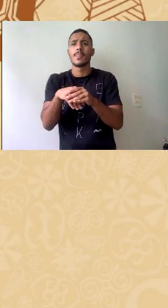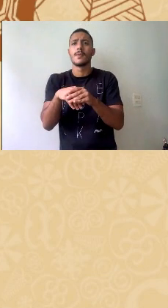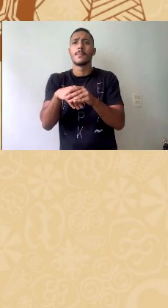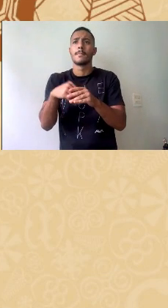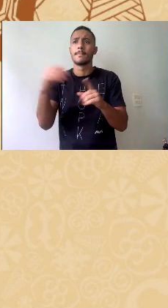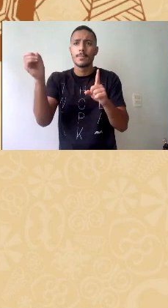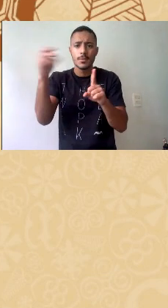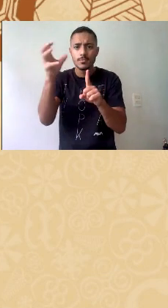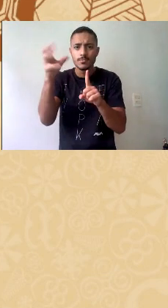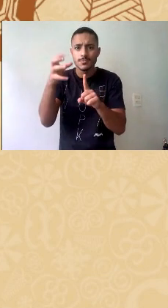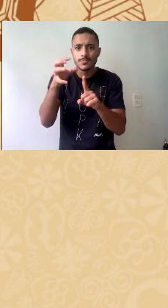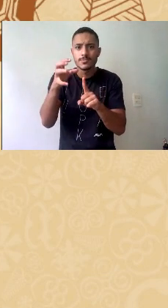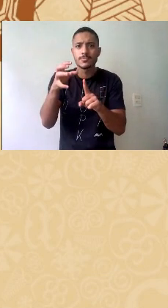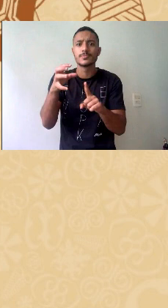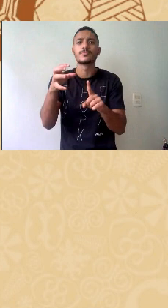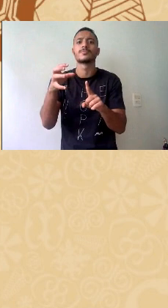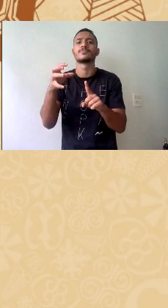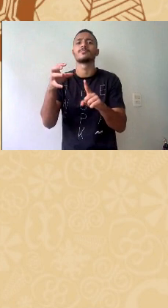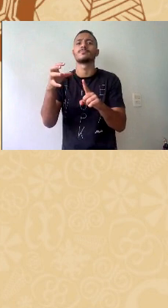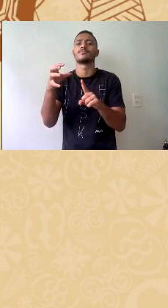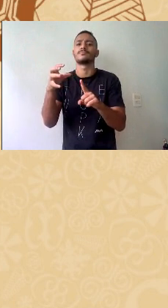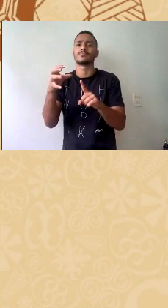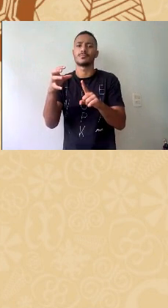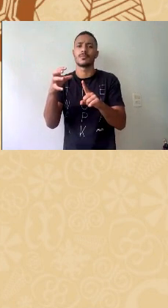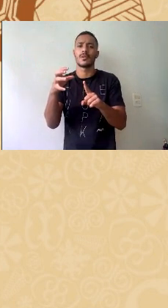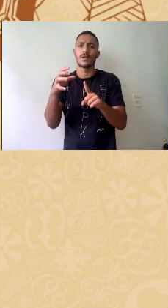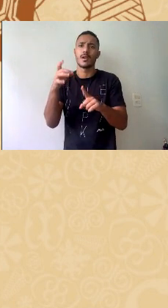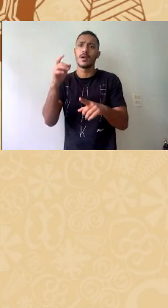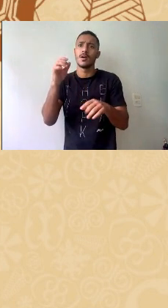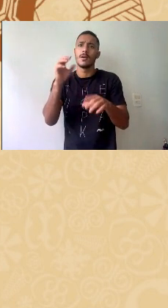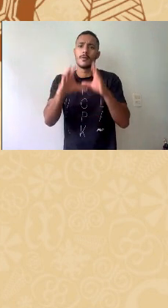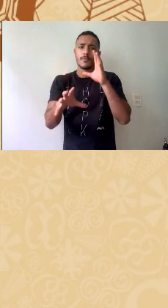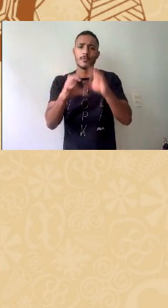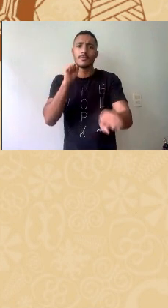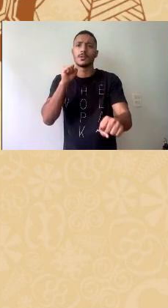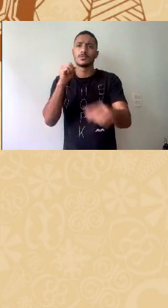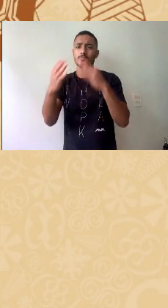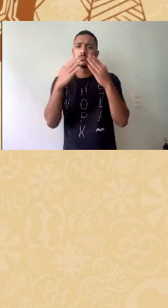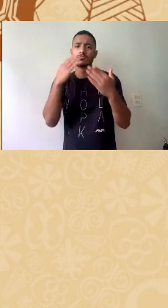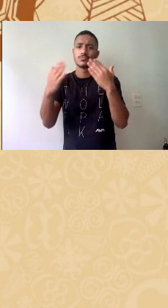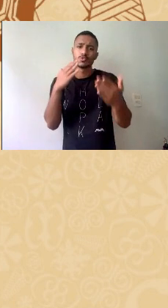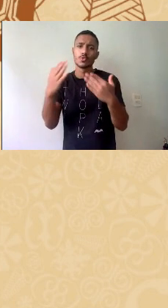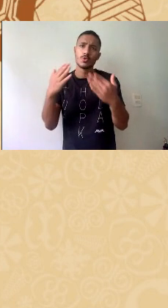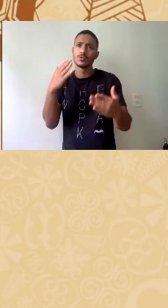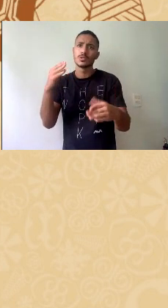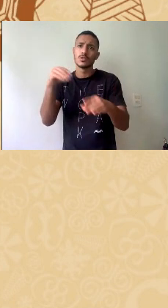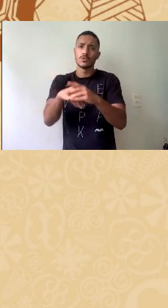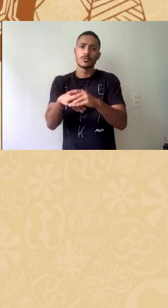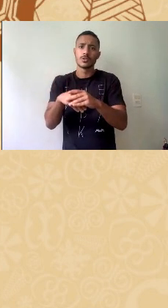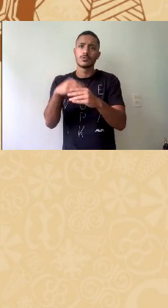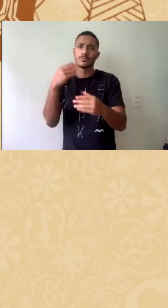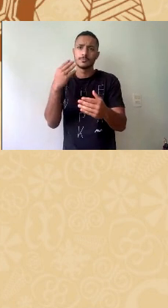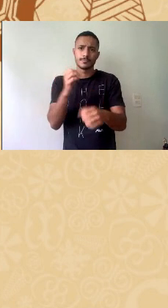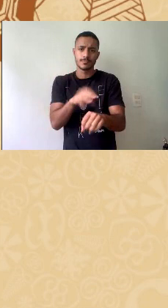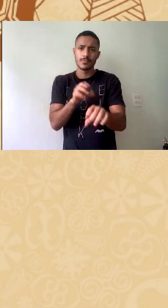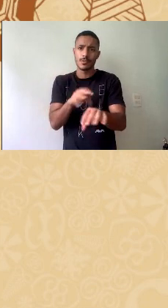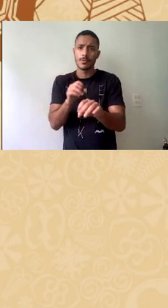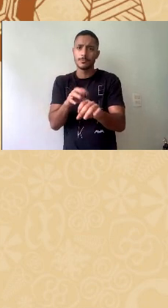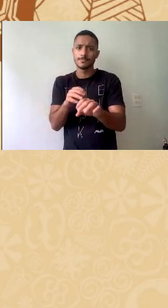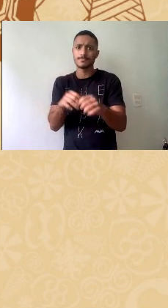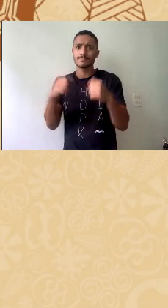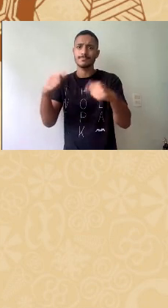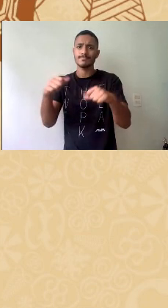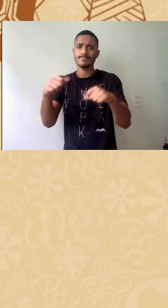isso. A formação em psicologia no campo da educação, óbvio que a gente precisa ter alguém no Ministério